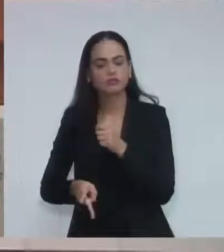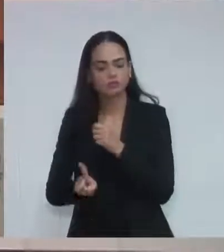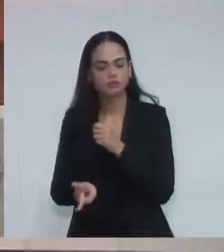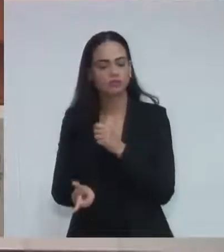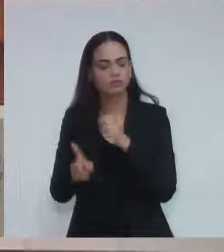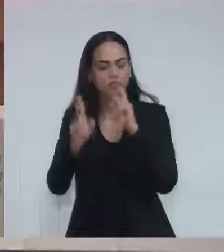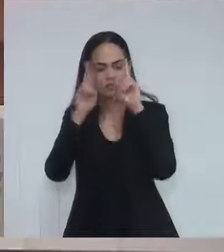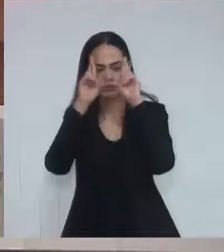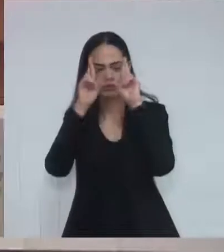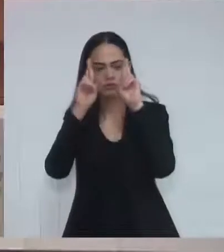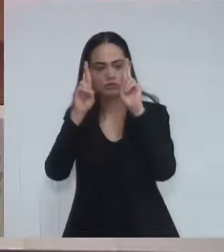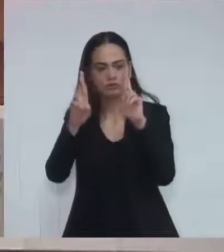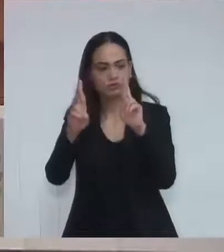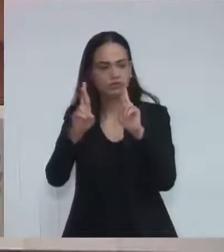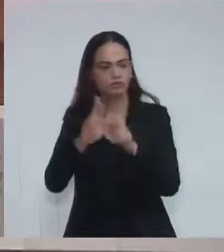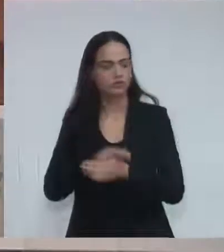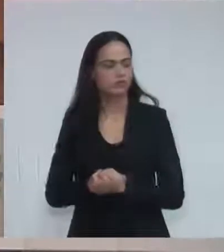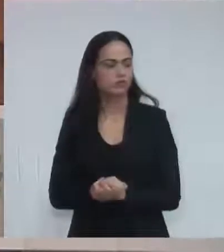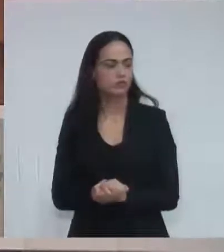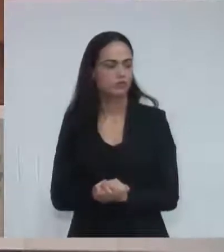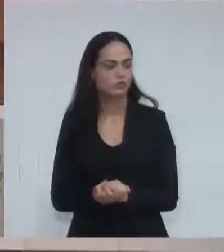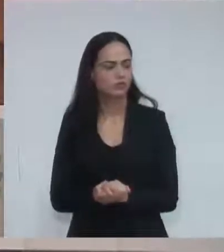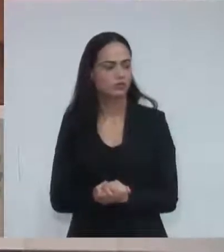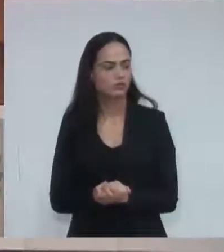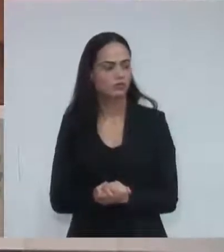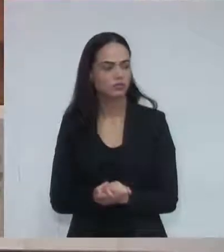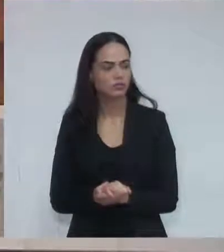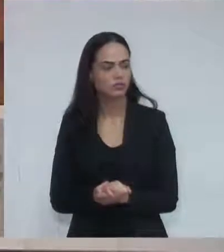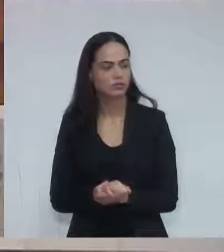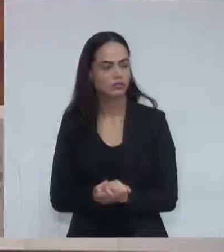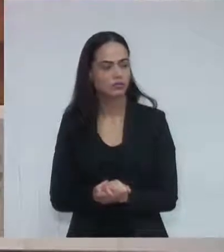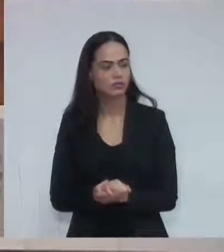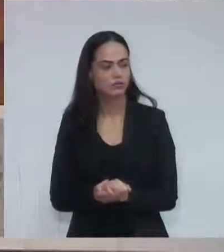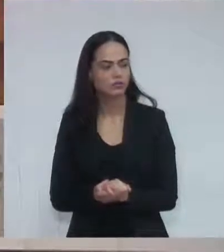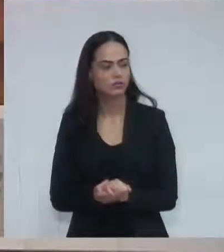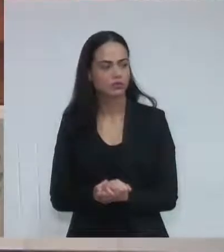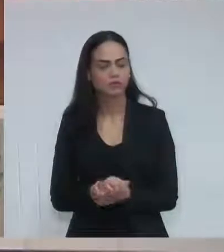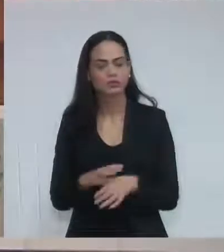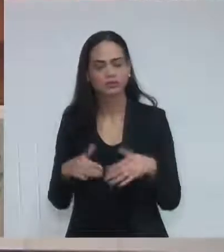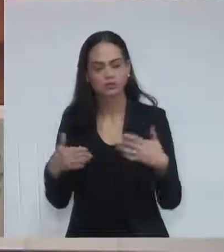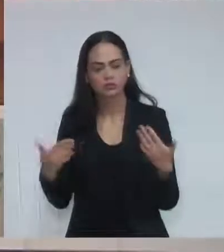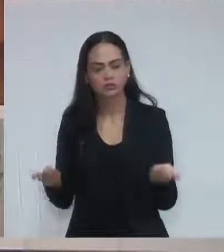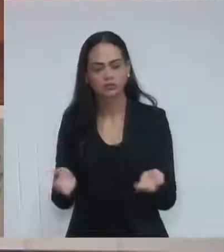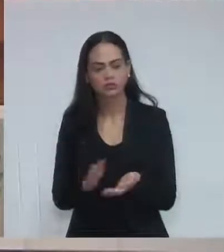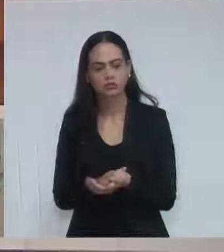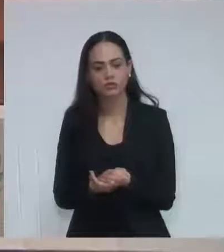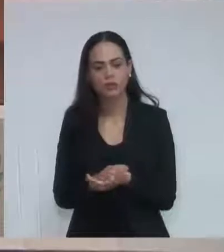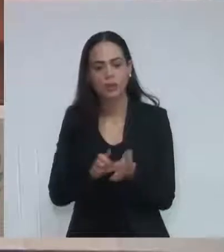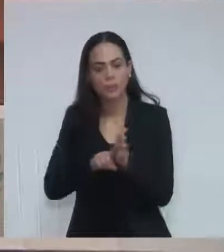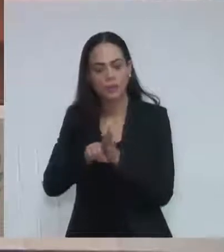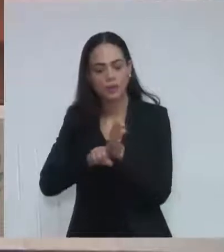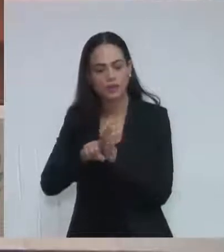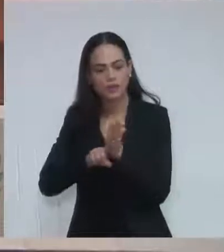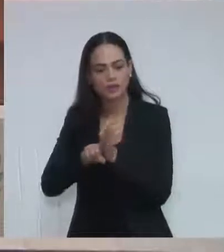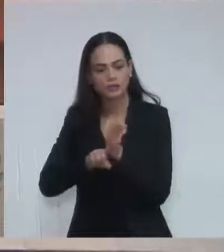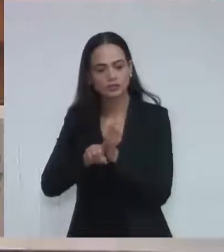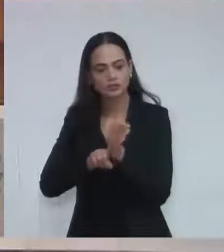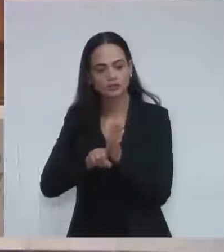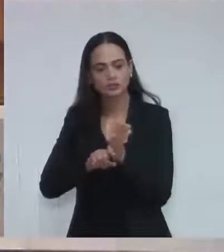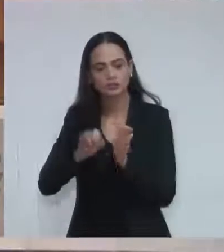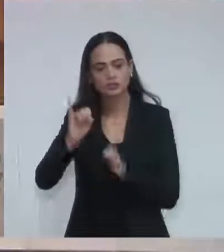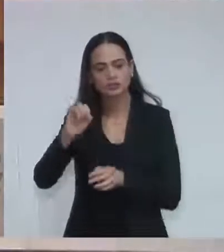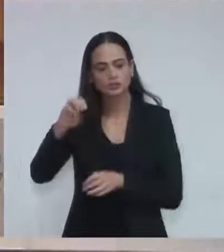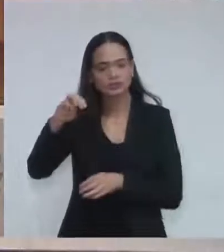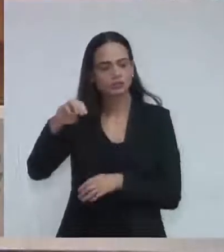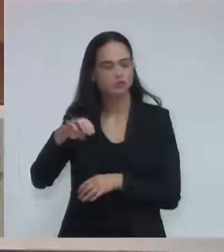do ato improbo. Diante desse quadro, promovo o arquivamento da presente inquérito civil, submeto a questão ao